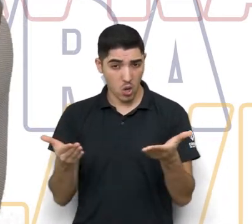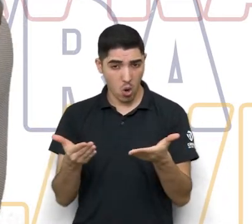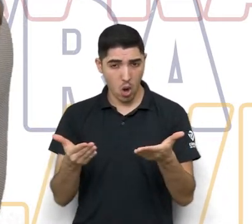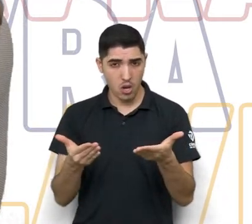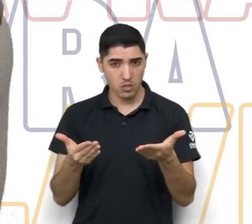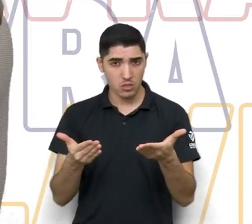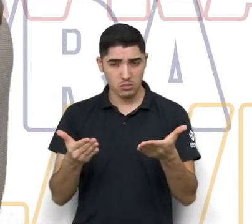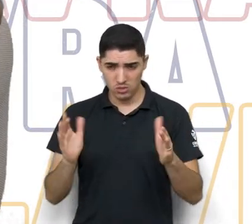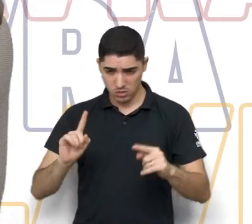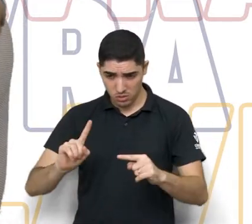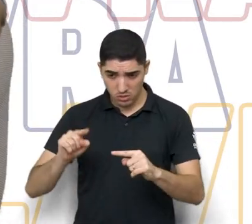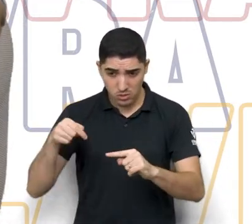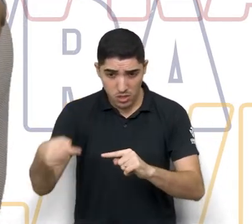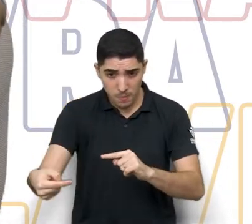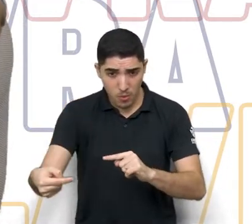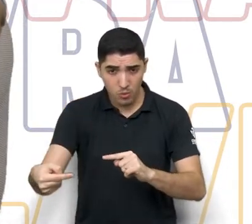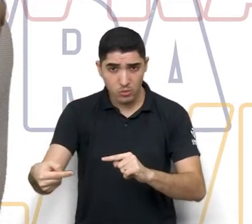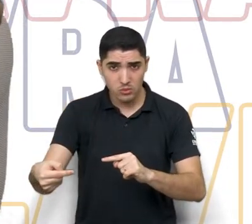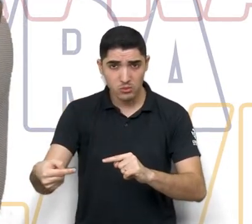pós-tudo,